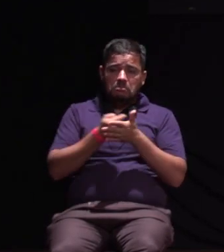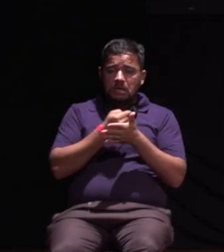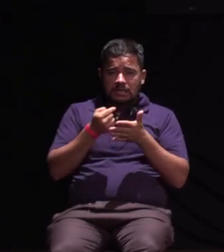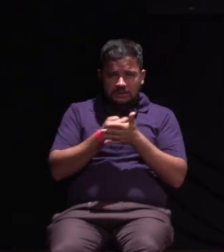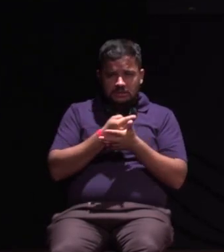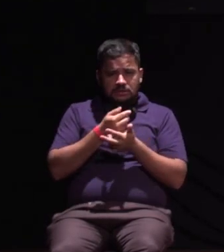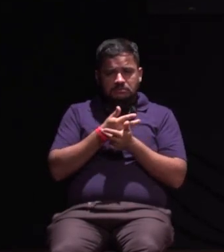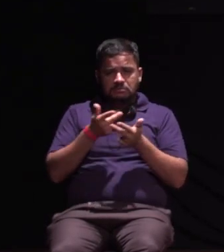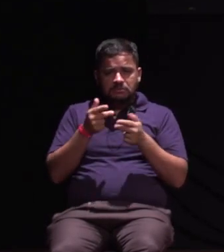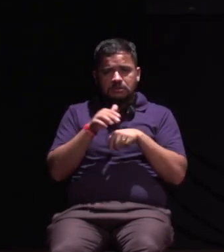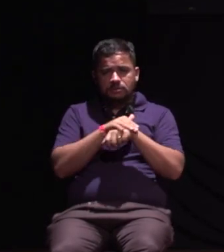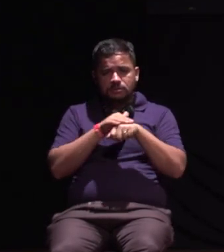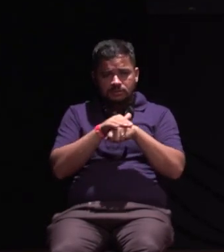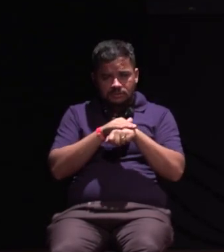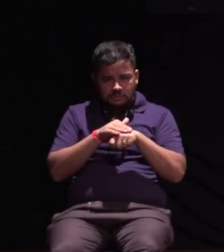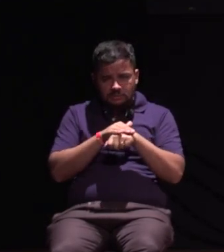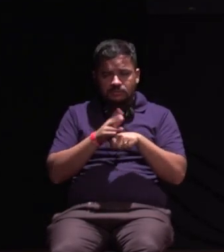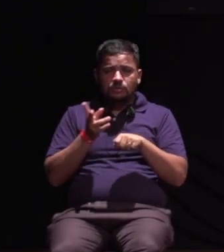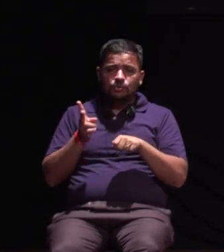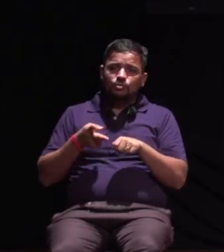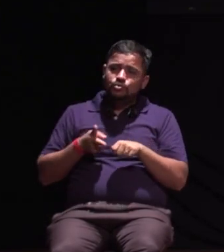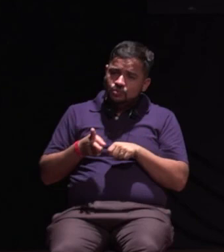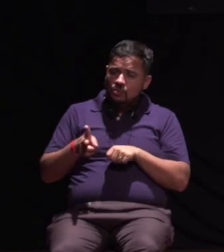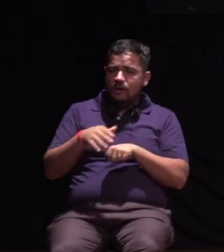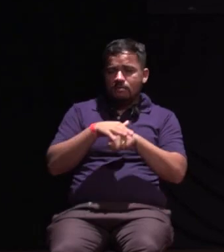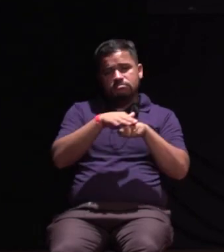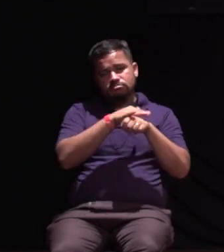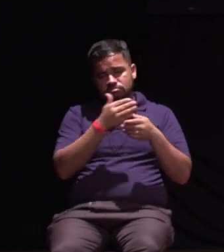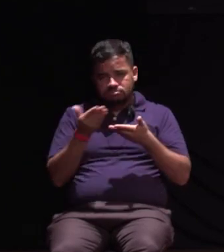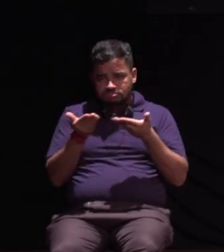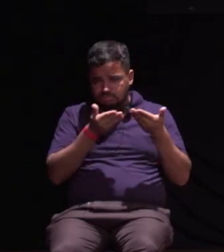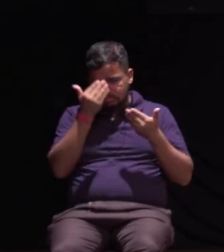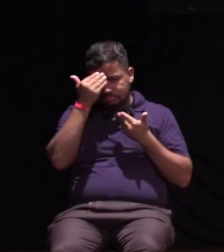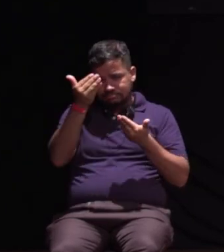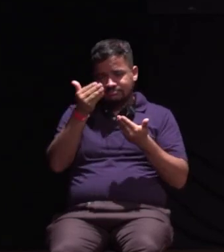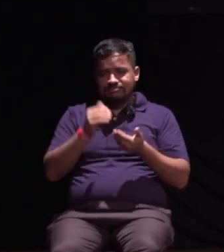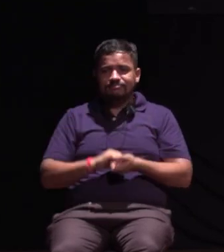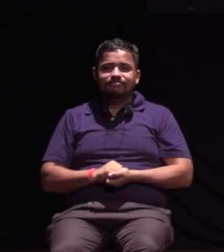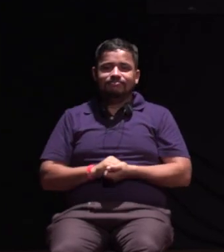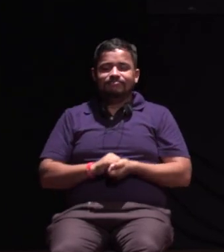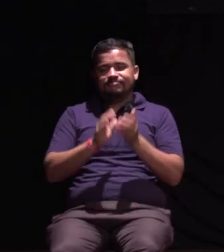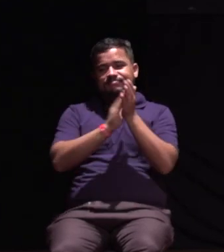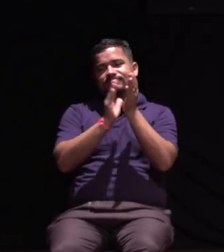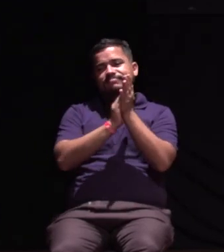querem falar também continuar a conversa aqui com os palestrantes. Muito obrigada.